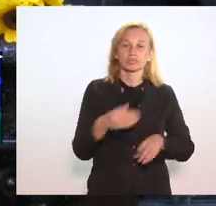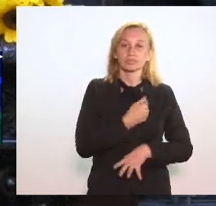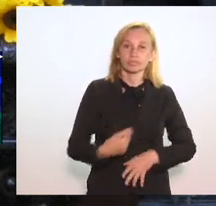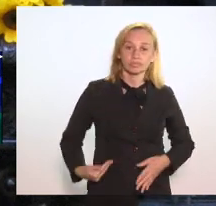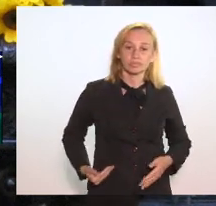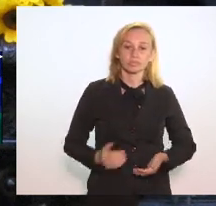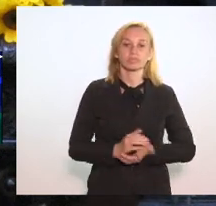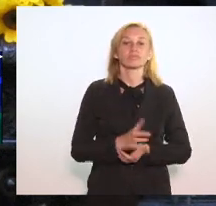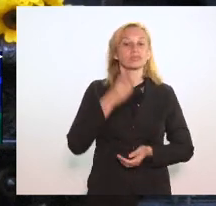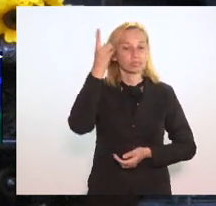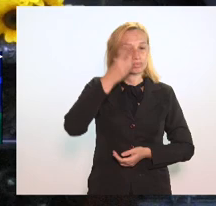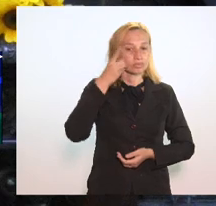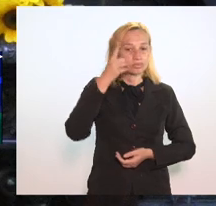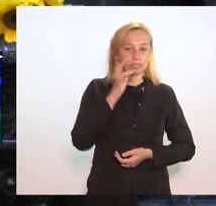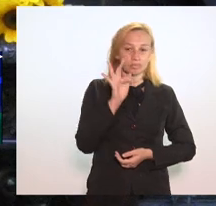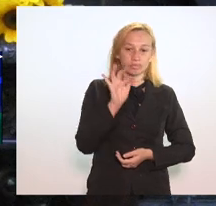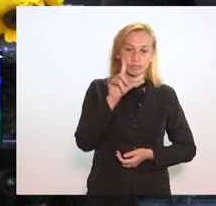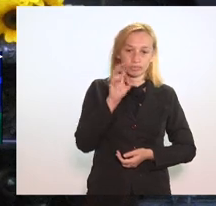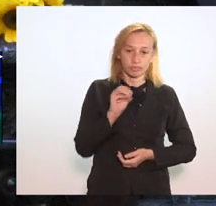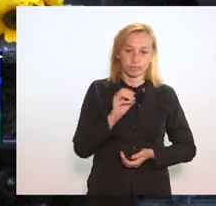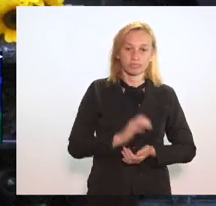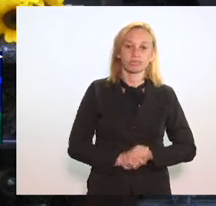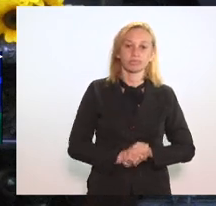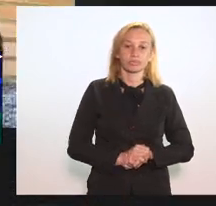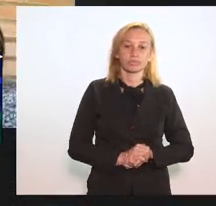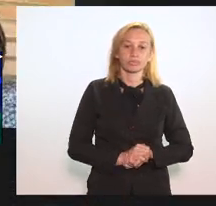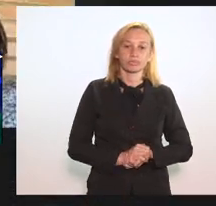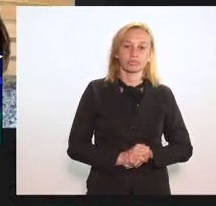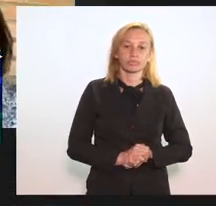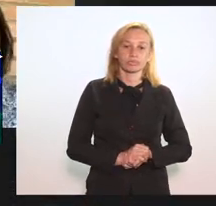públicos Deputado Flávio serafini e